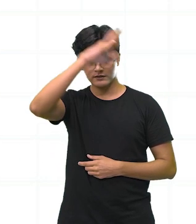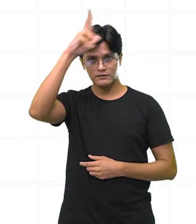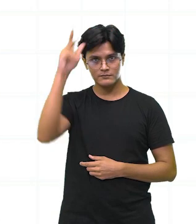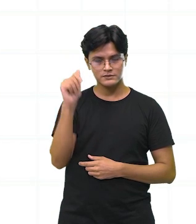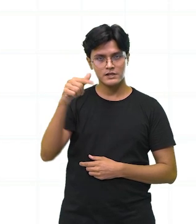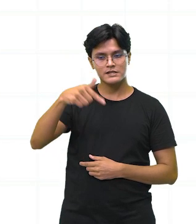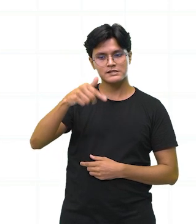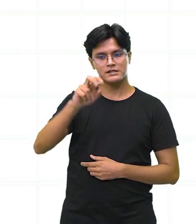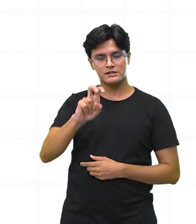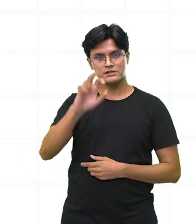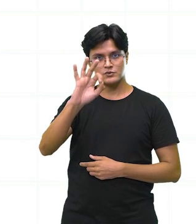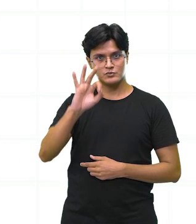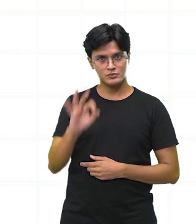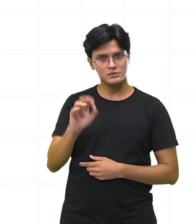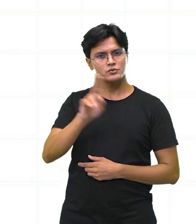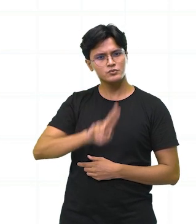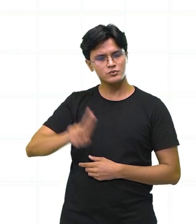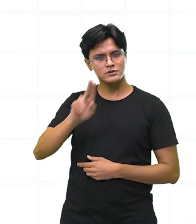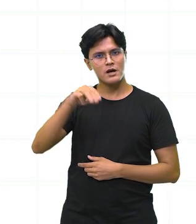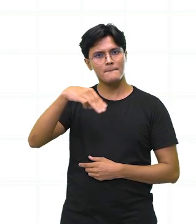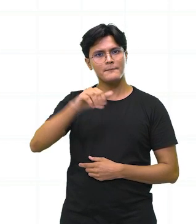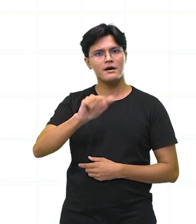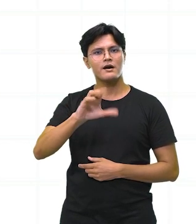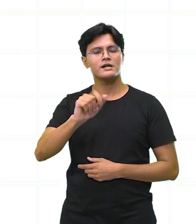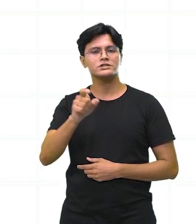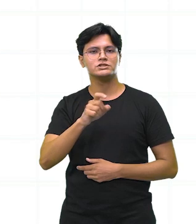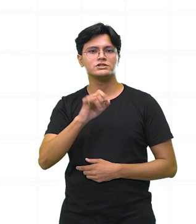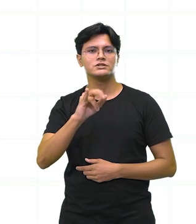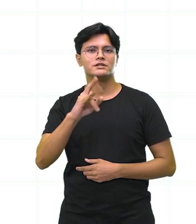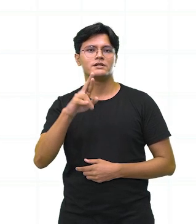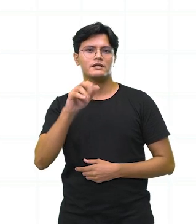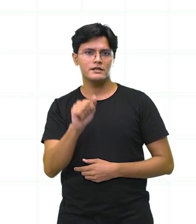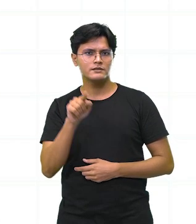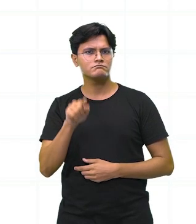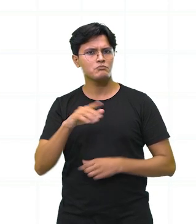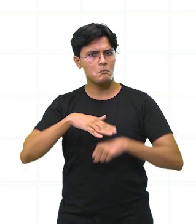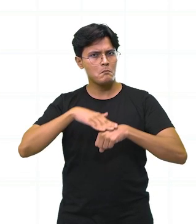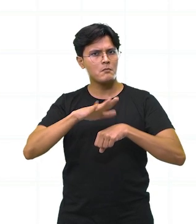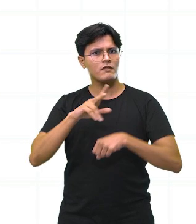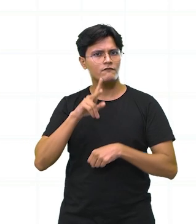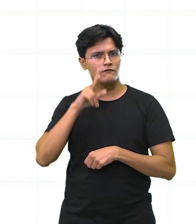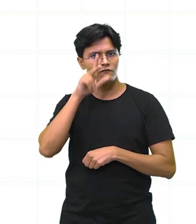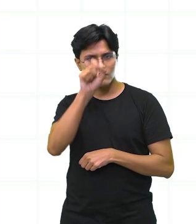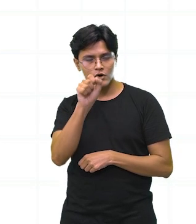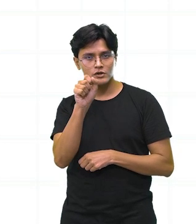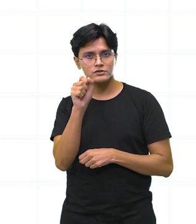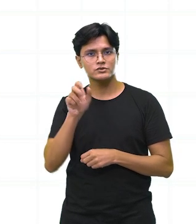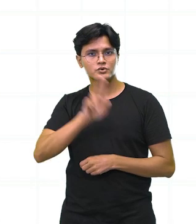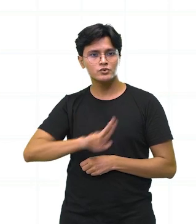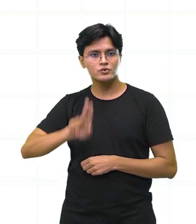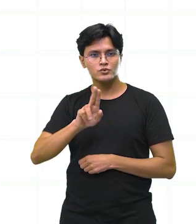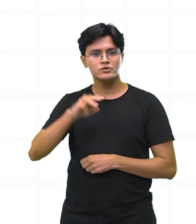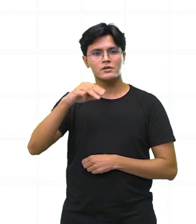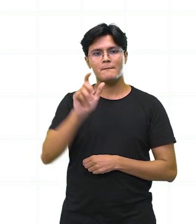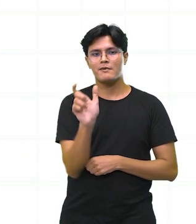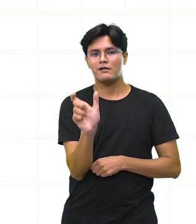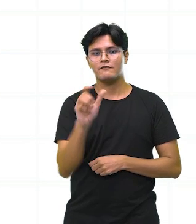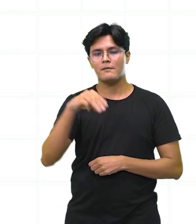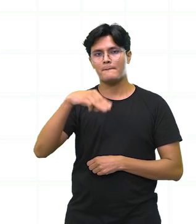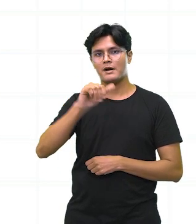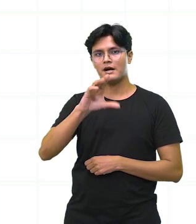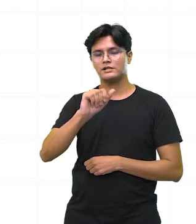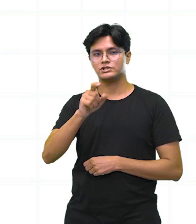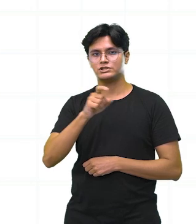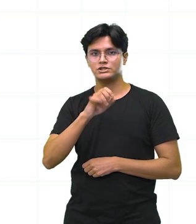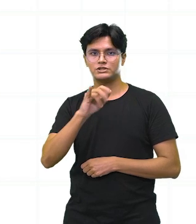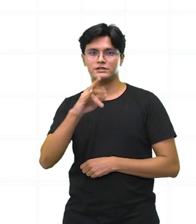75% aqui né é onde é mais forte aí a utilização do termo macaxeira no Norte em